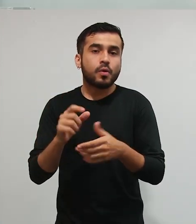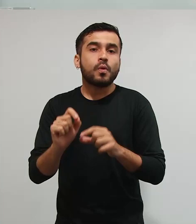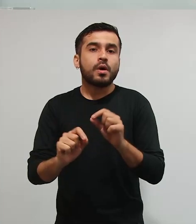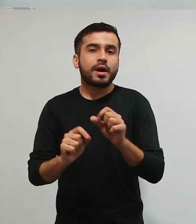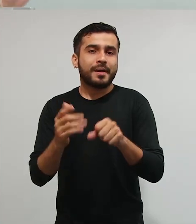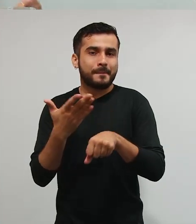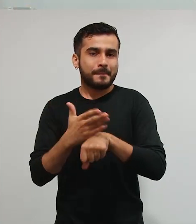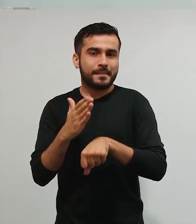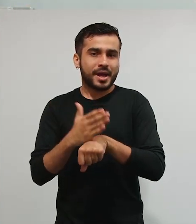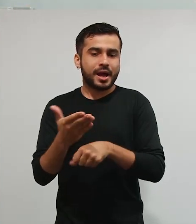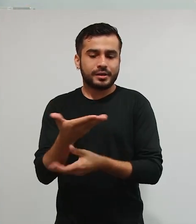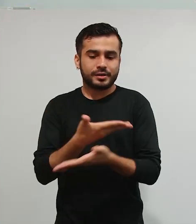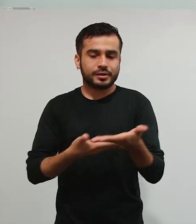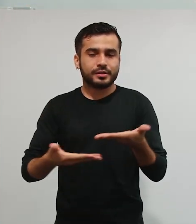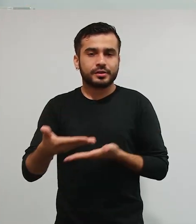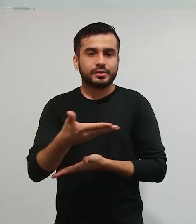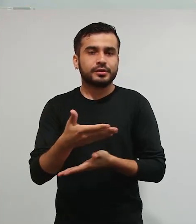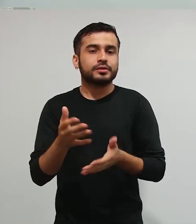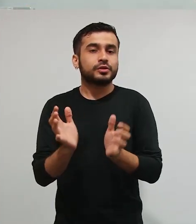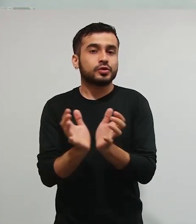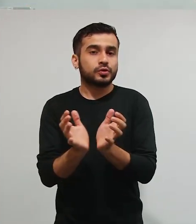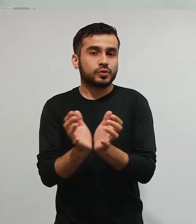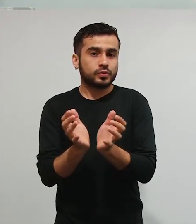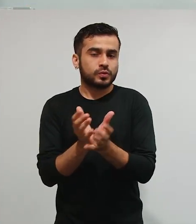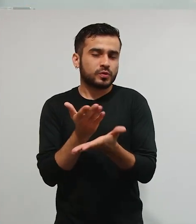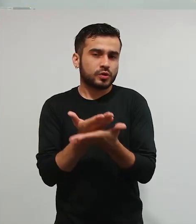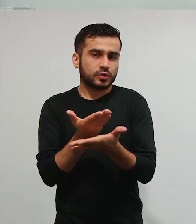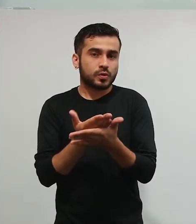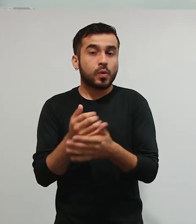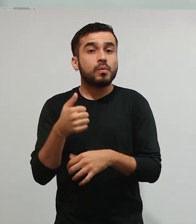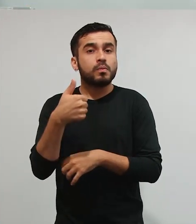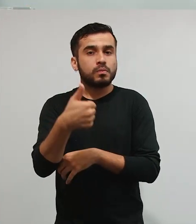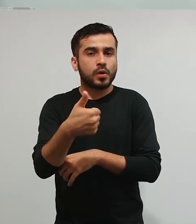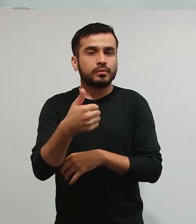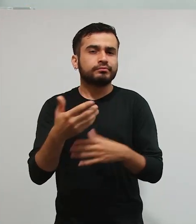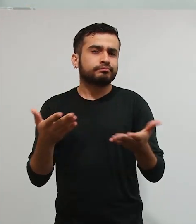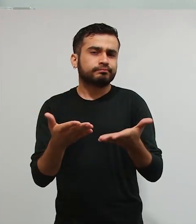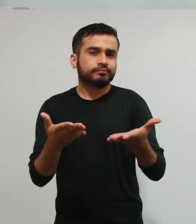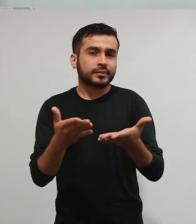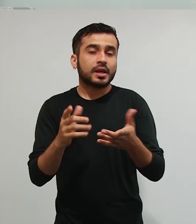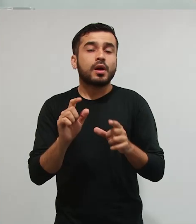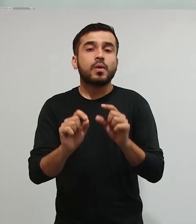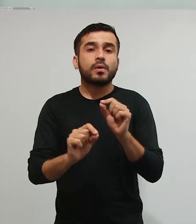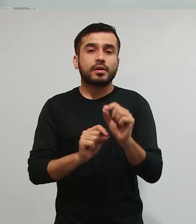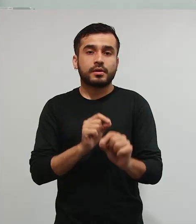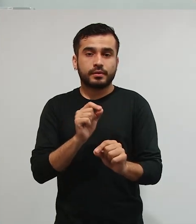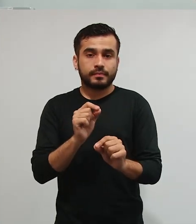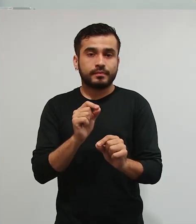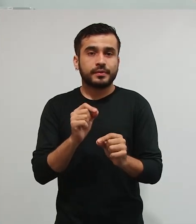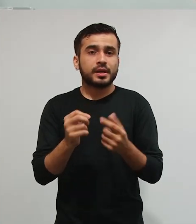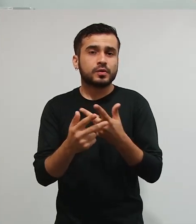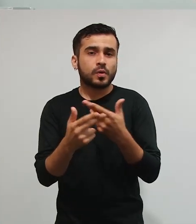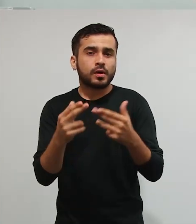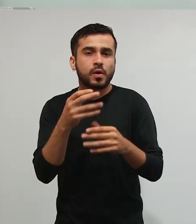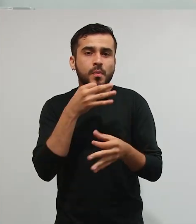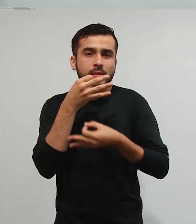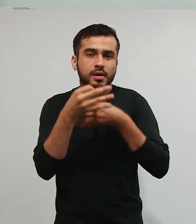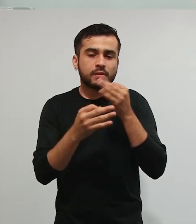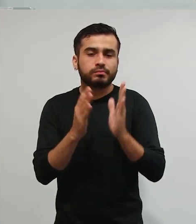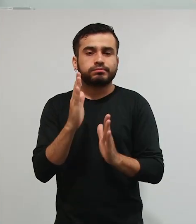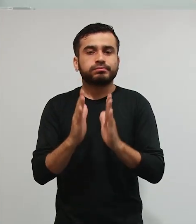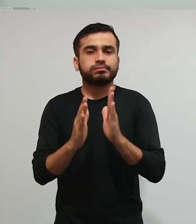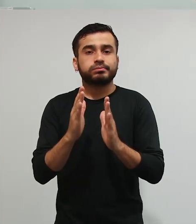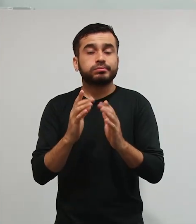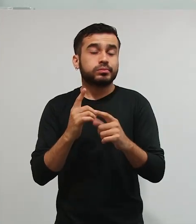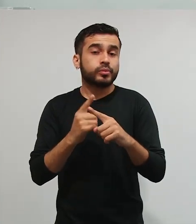de práticas colaborativas de estudos em grupo 1. Nesse episódio, as considerações provisórias.